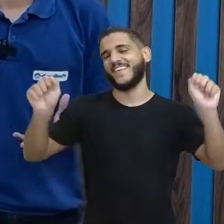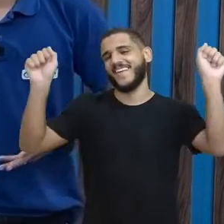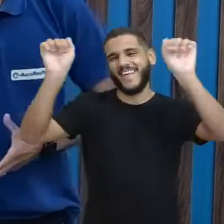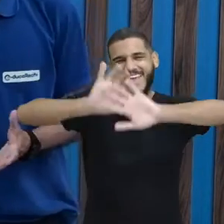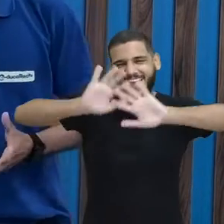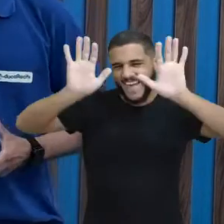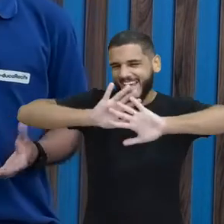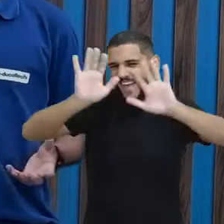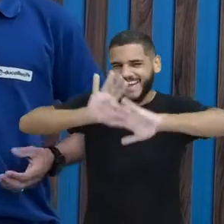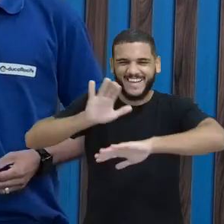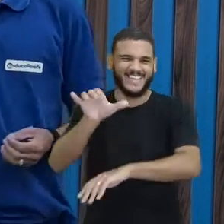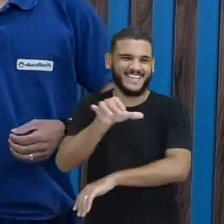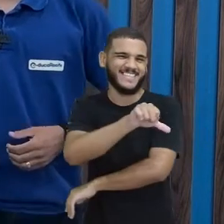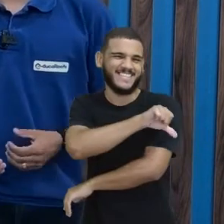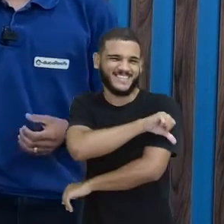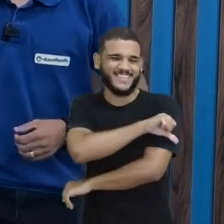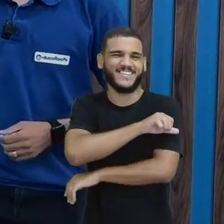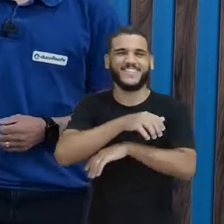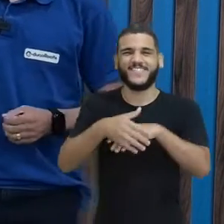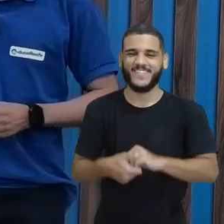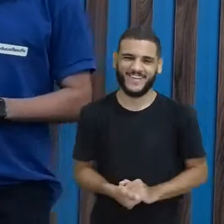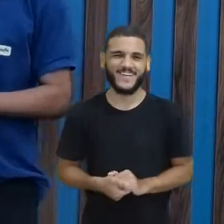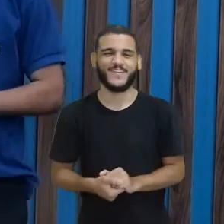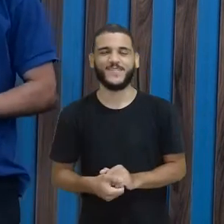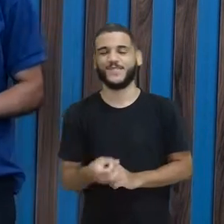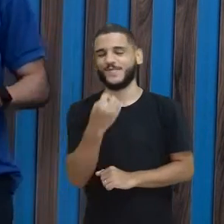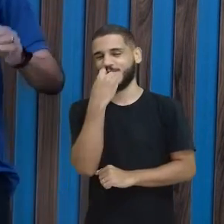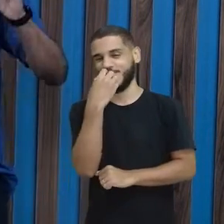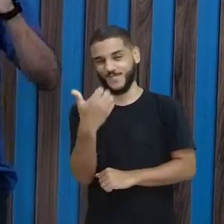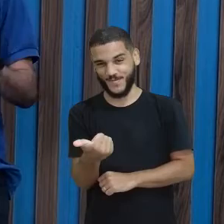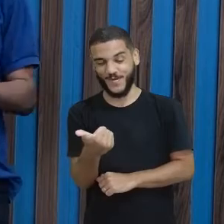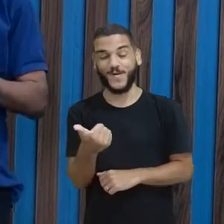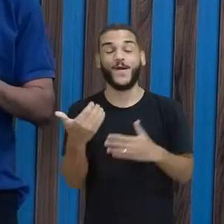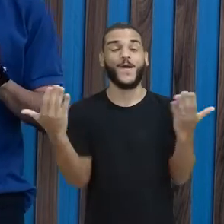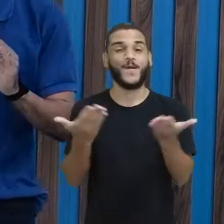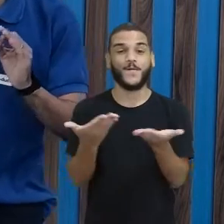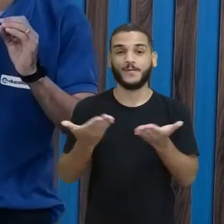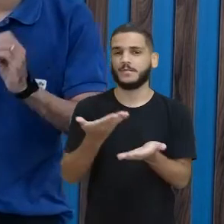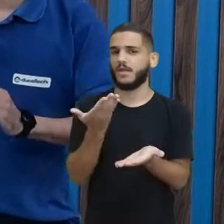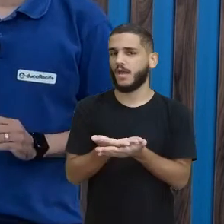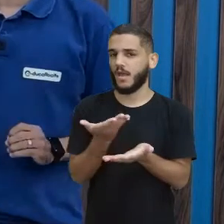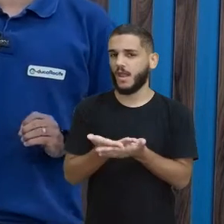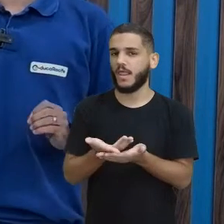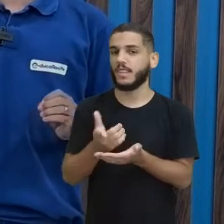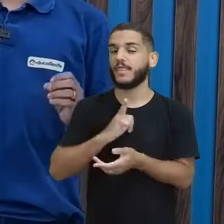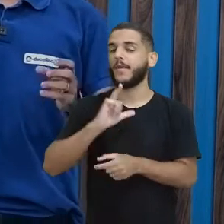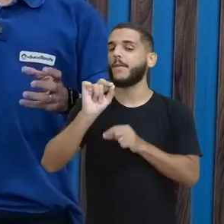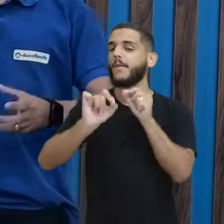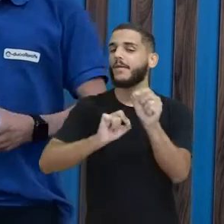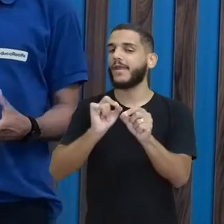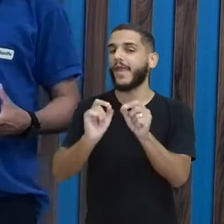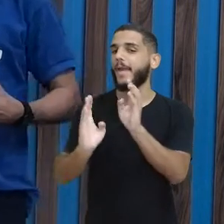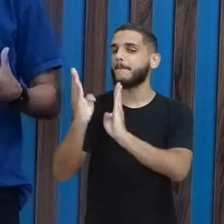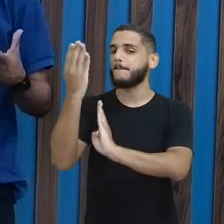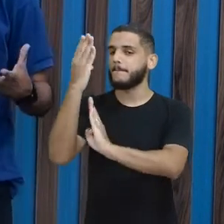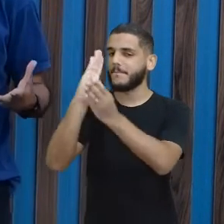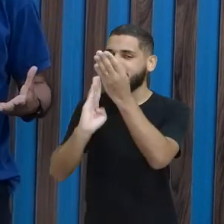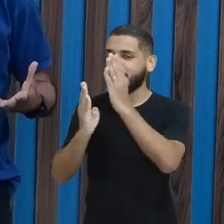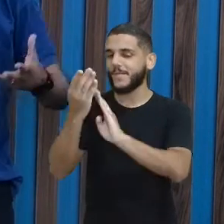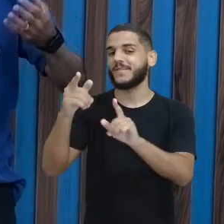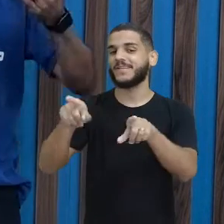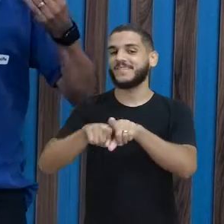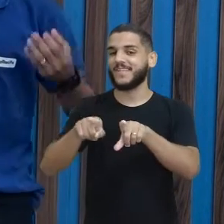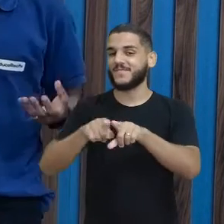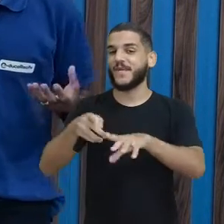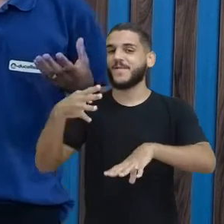Fala, nono ano! Show de bola a aula hoje, hein? Vai ter um pouquinho de biologia, vai ter um pouquinho de matemática,